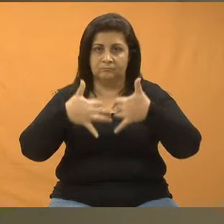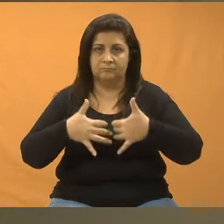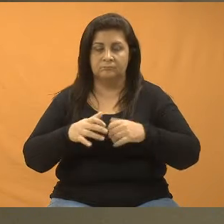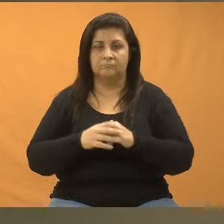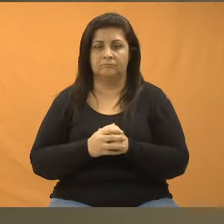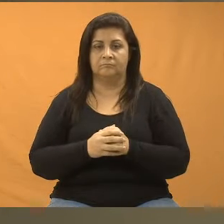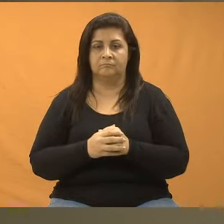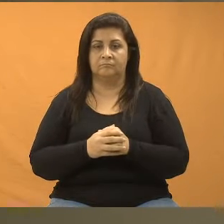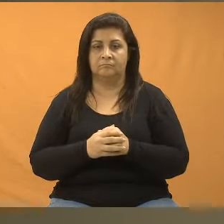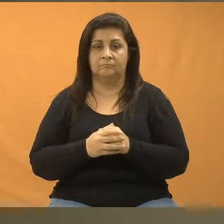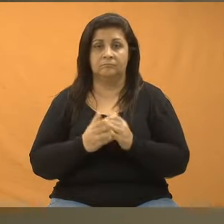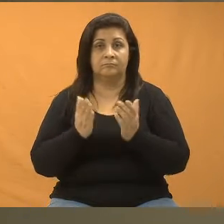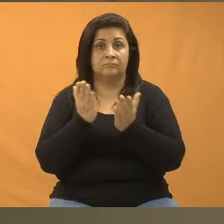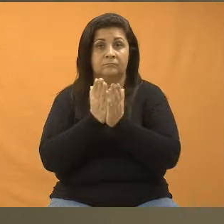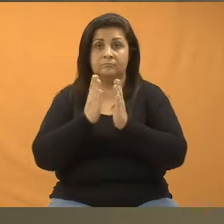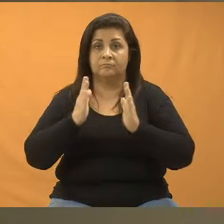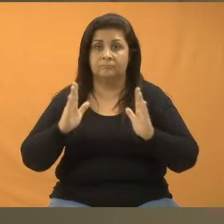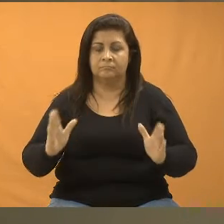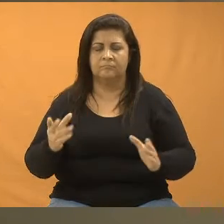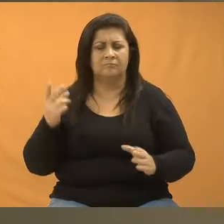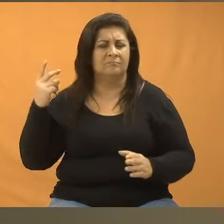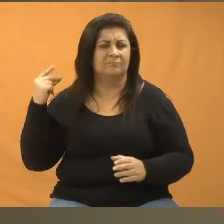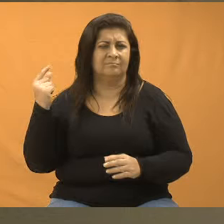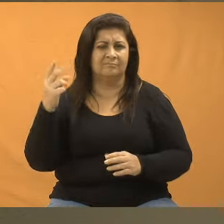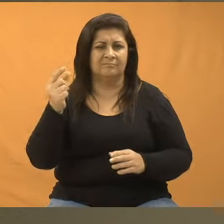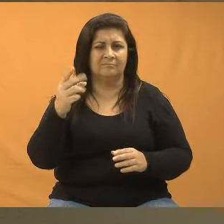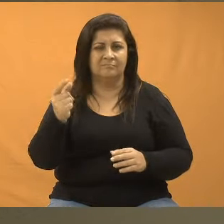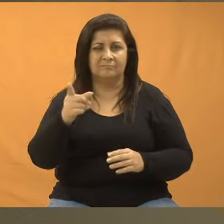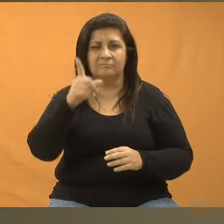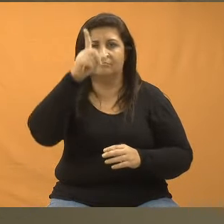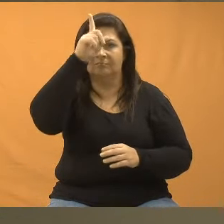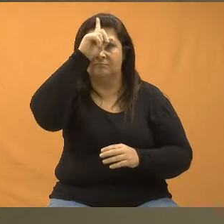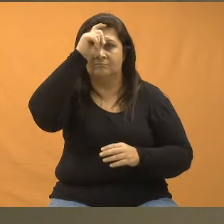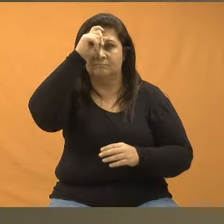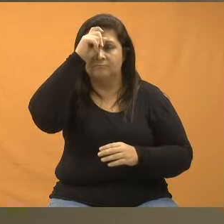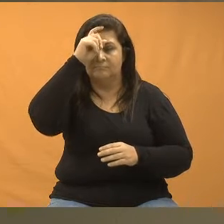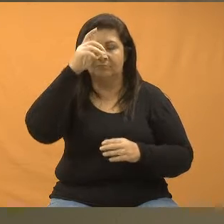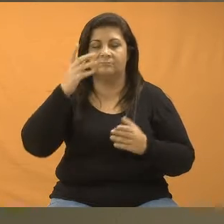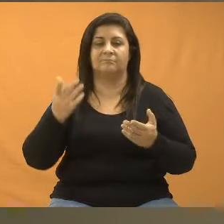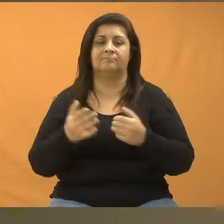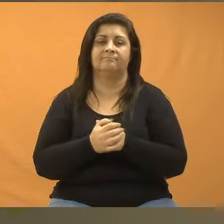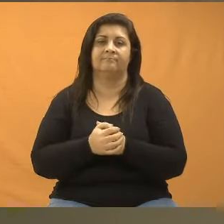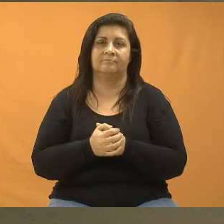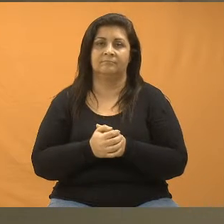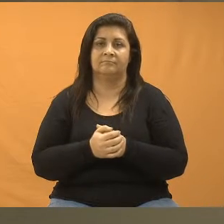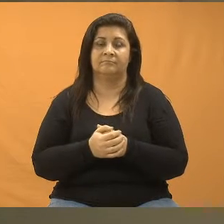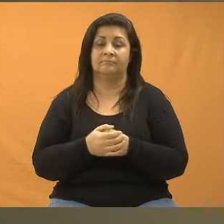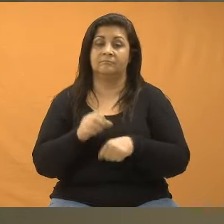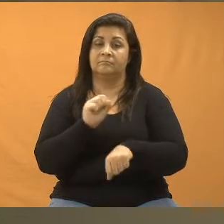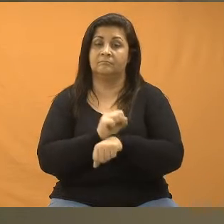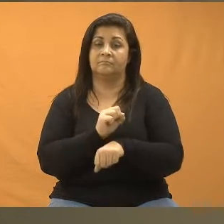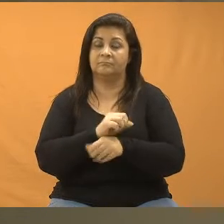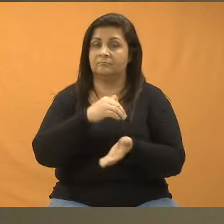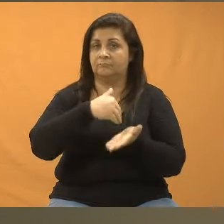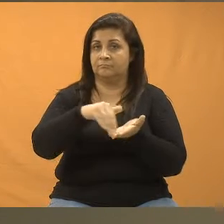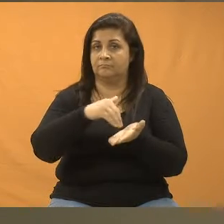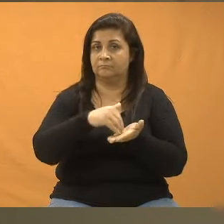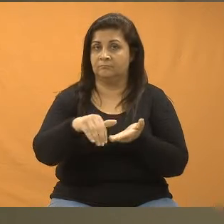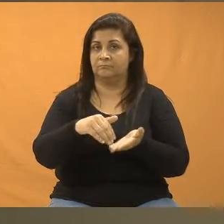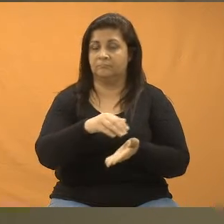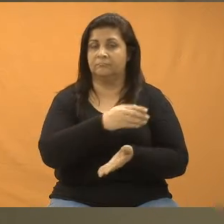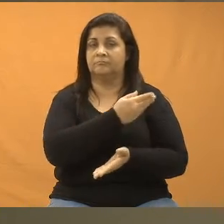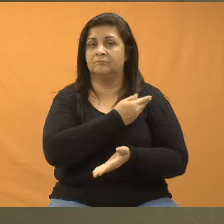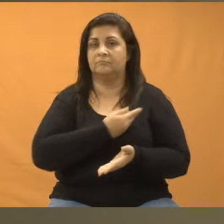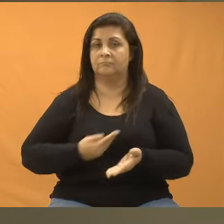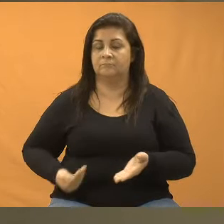de tantos anos da Santa Casa. Espero, com a presença aqui do secretário do Governo, com a comissão aqui, e com